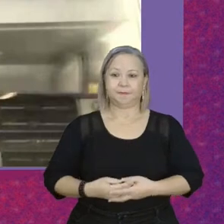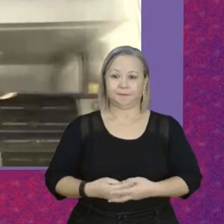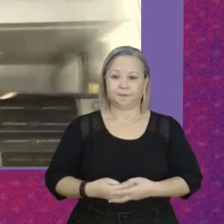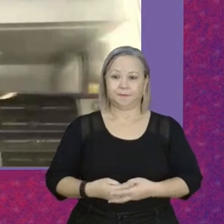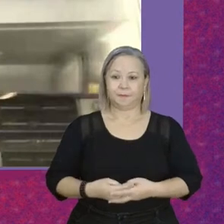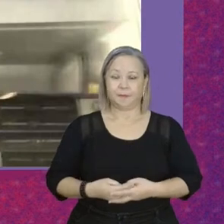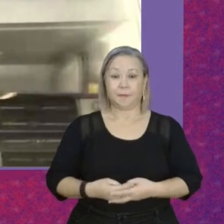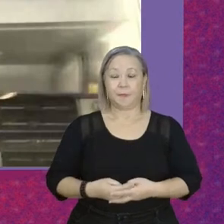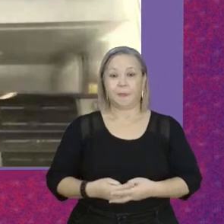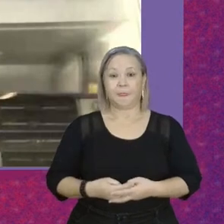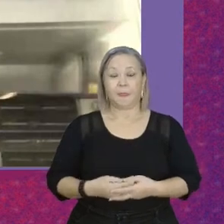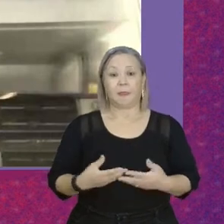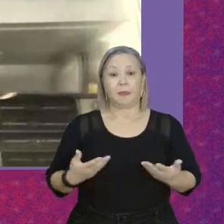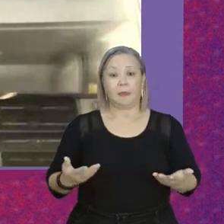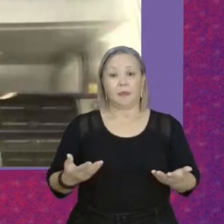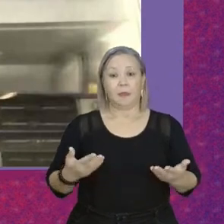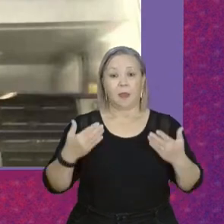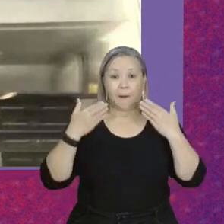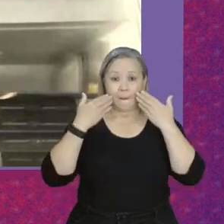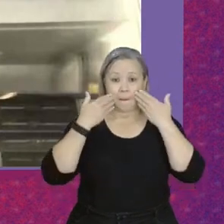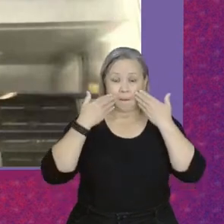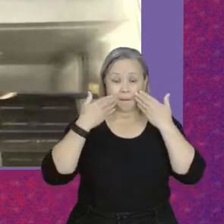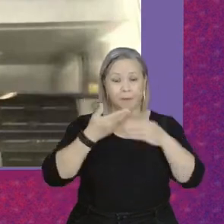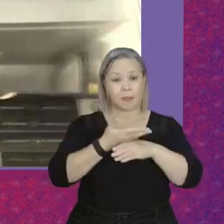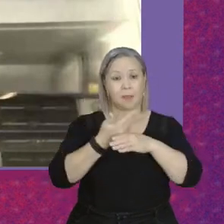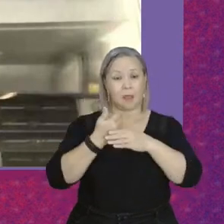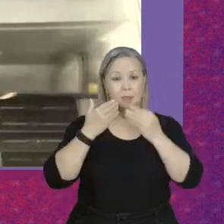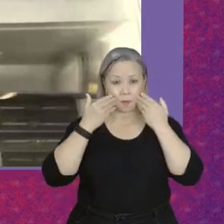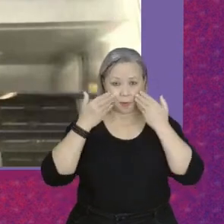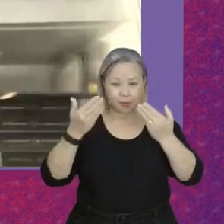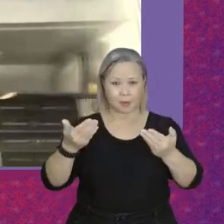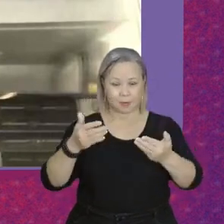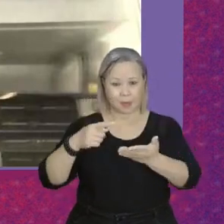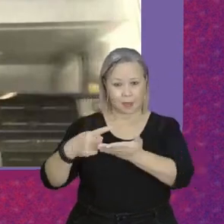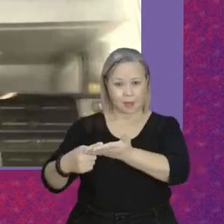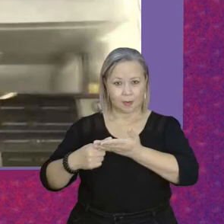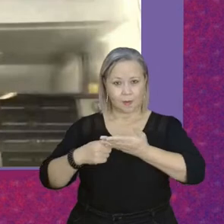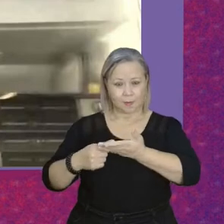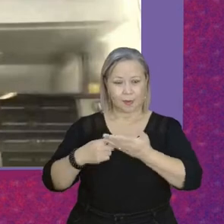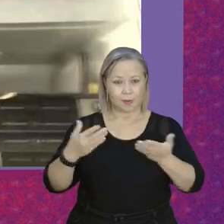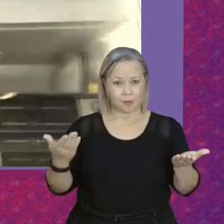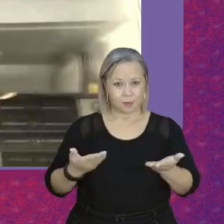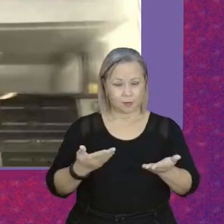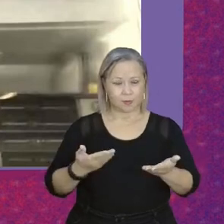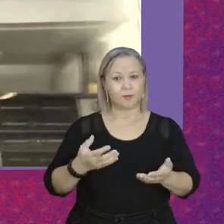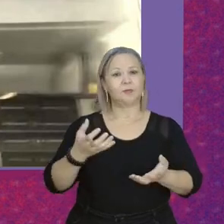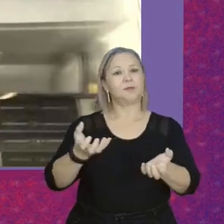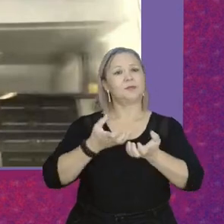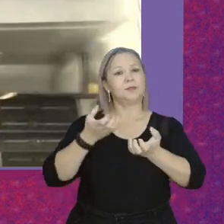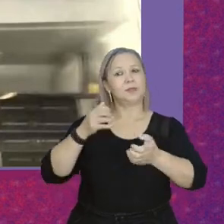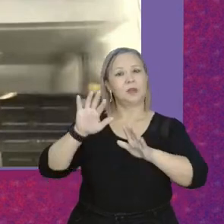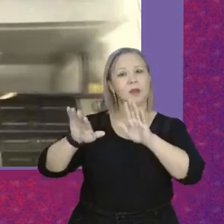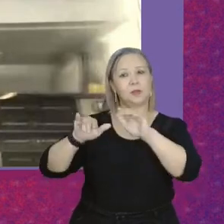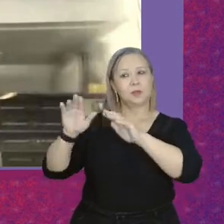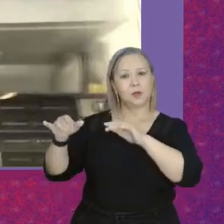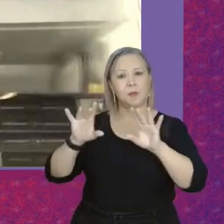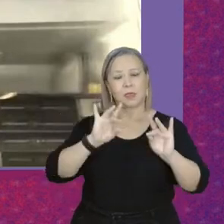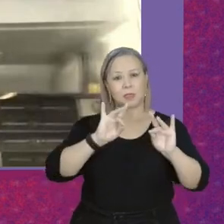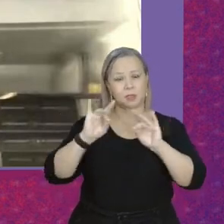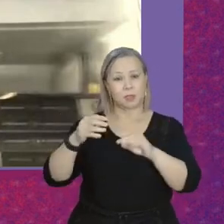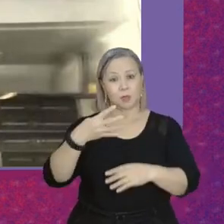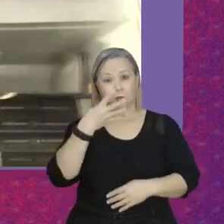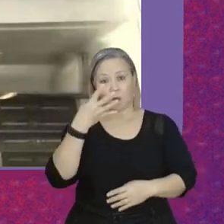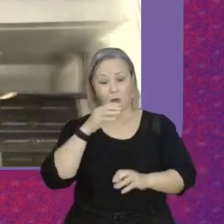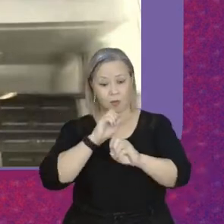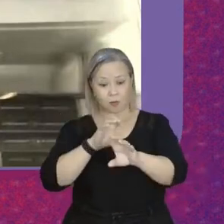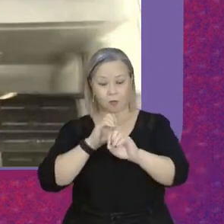eu, antes de apresentar as nossas convidadas de hoje, quero convidá-las a assistirem às 4